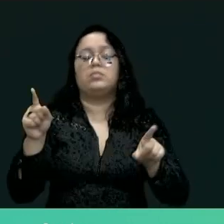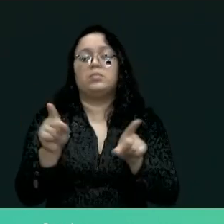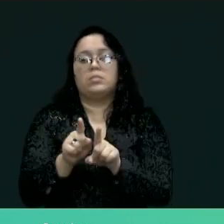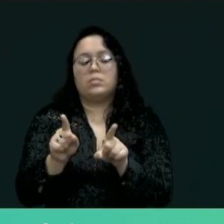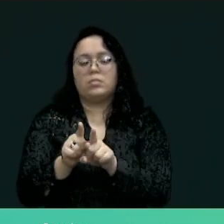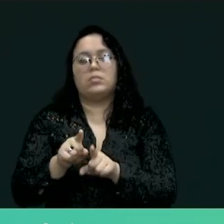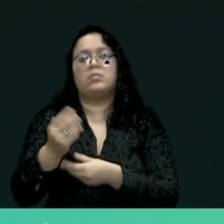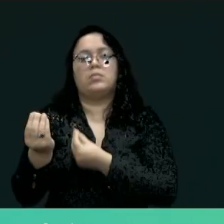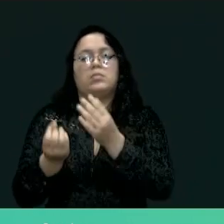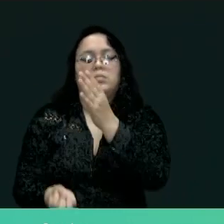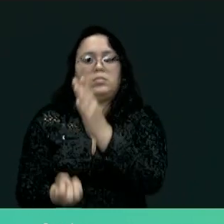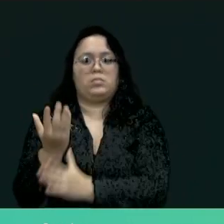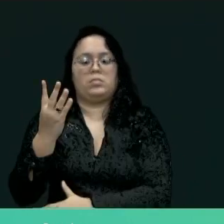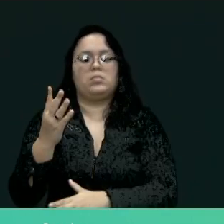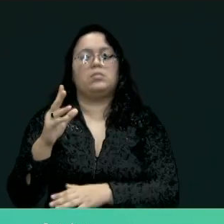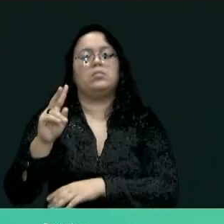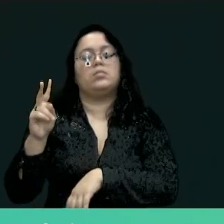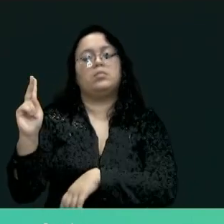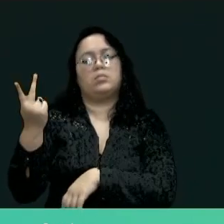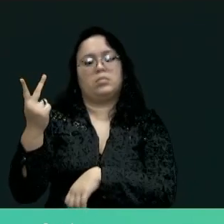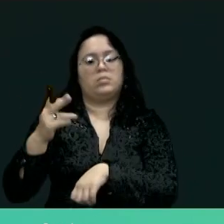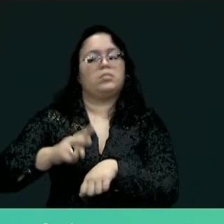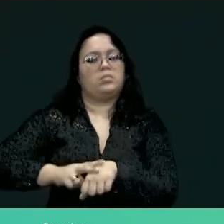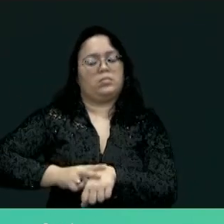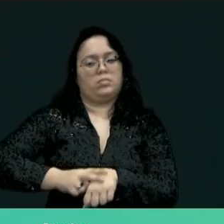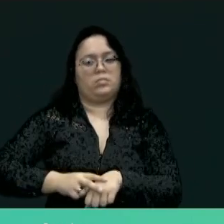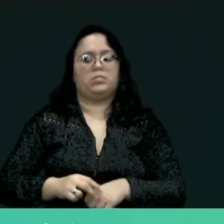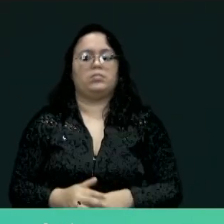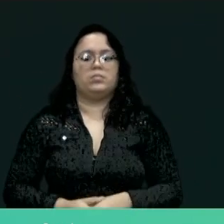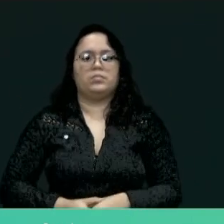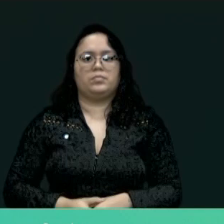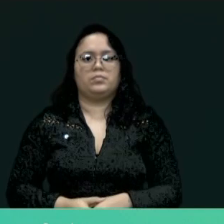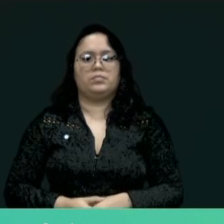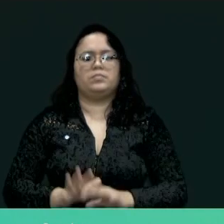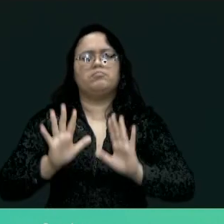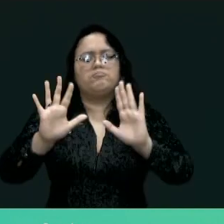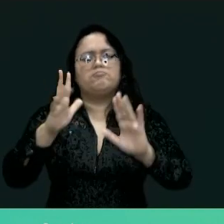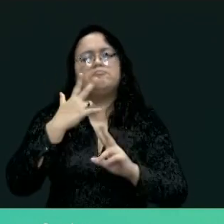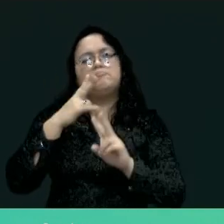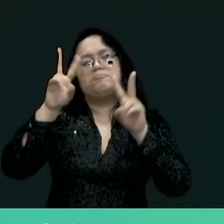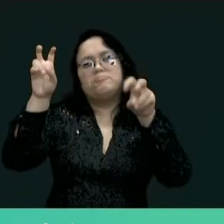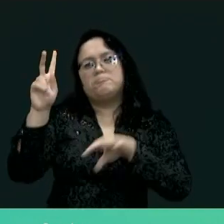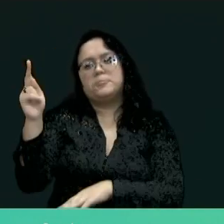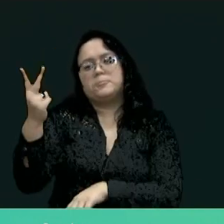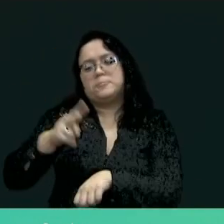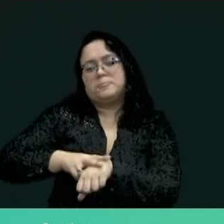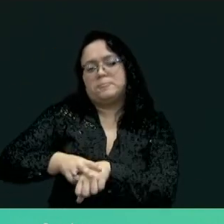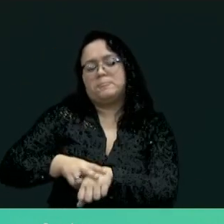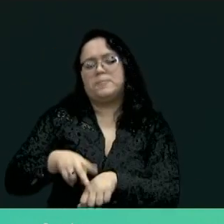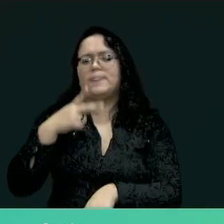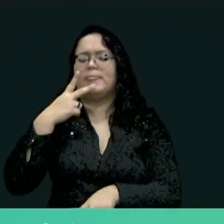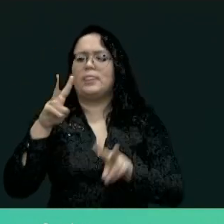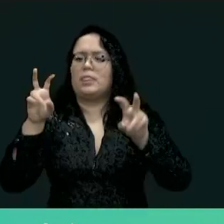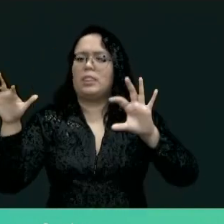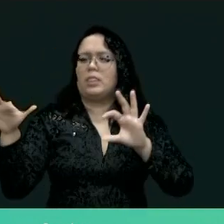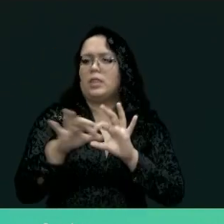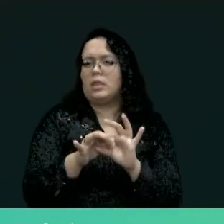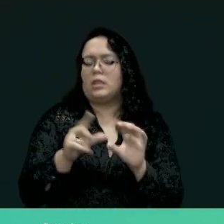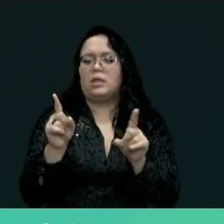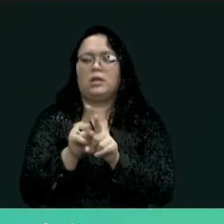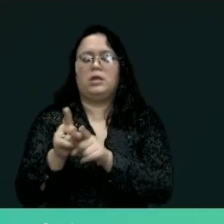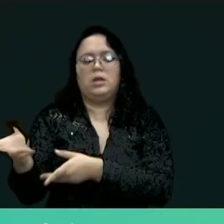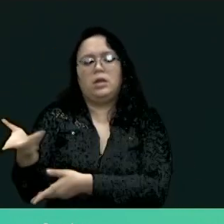de hidrogênio verde. E quando nós falamos de hidrogênio verde, nós temos falado fortemente a relação de